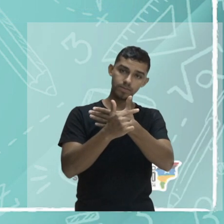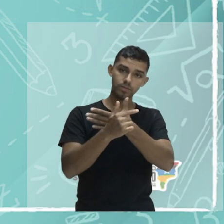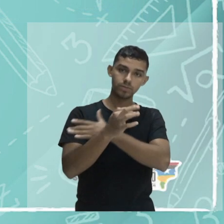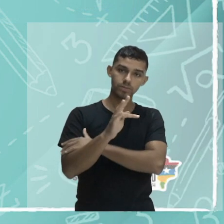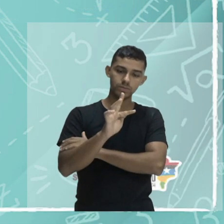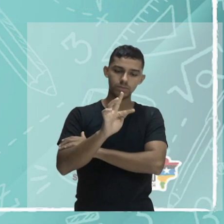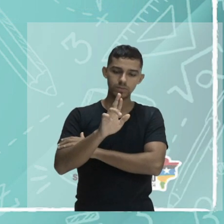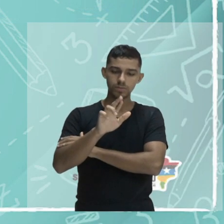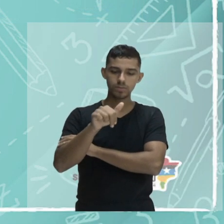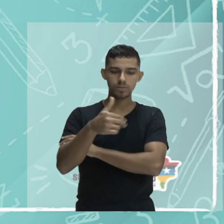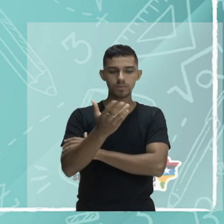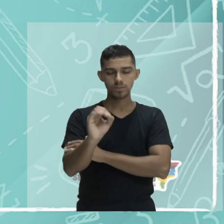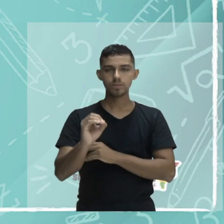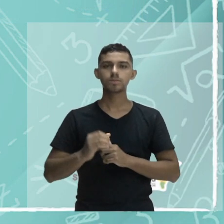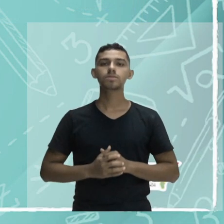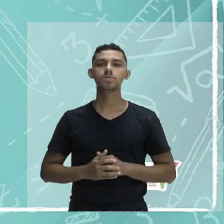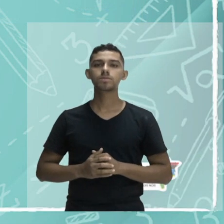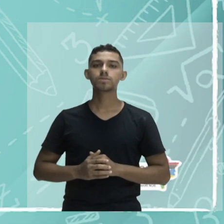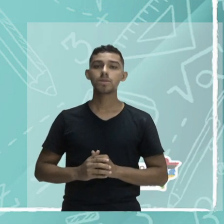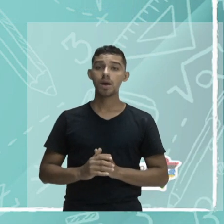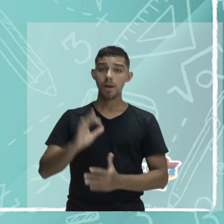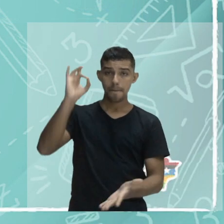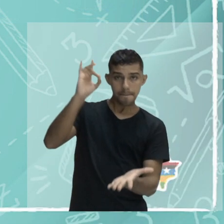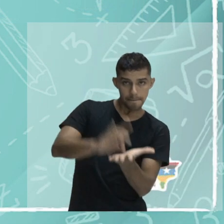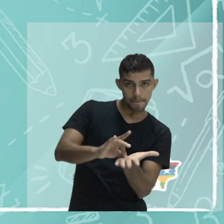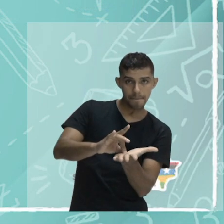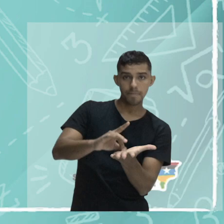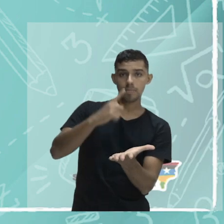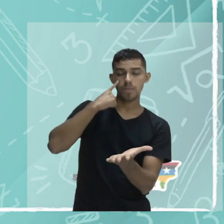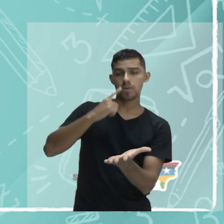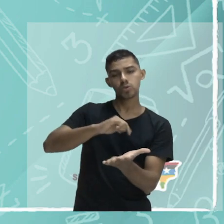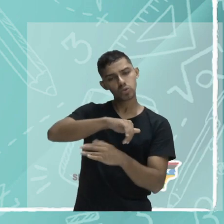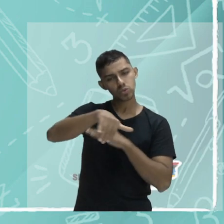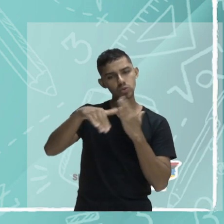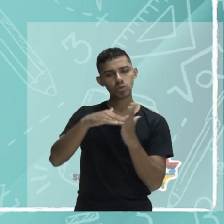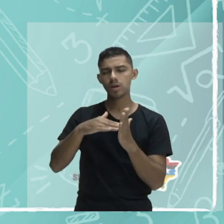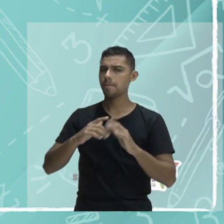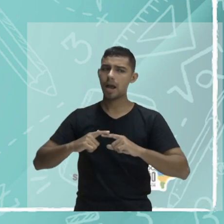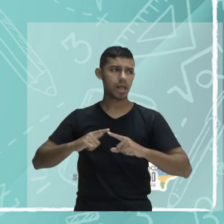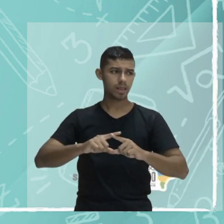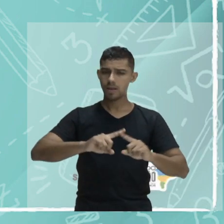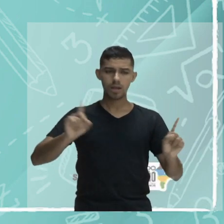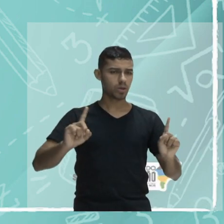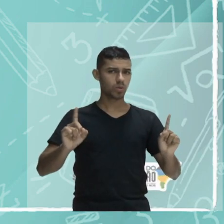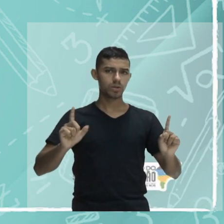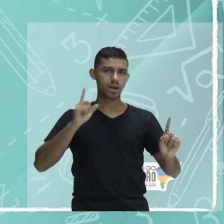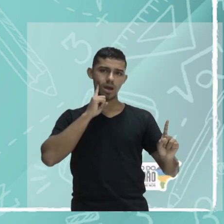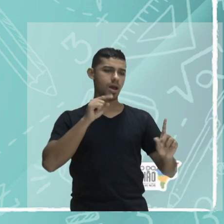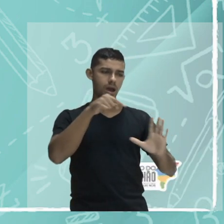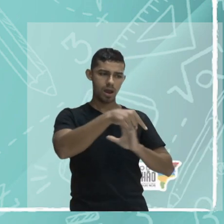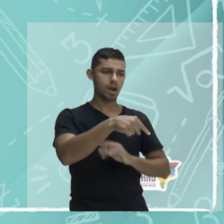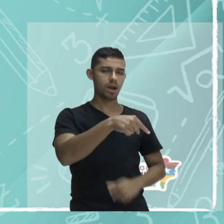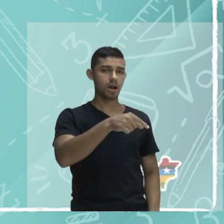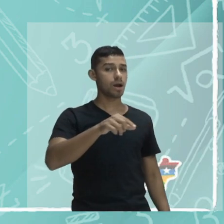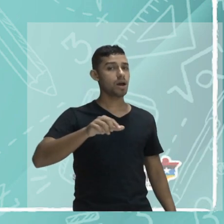Podemos afirmar que toda função é uma relação entre conjuntos, mas nem toda relação é uma